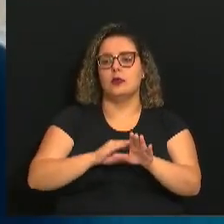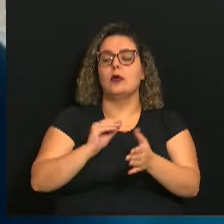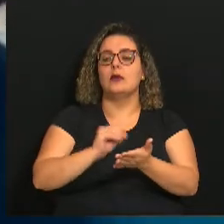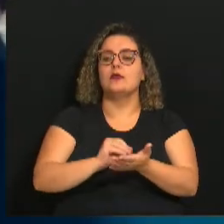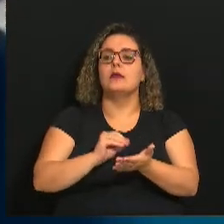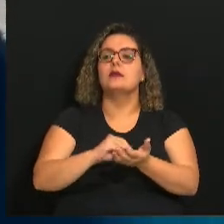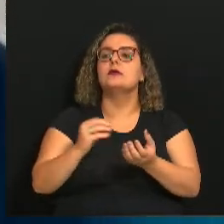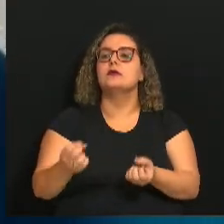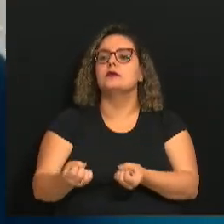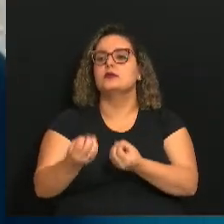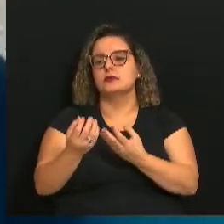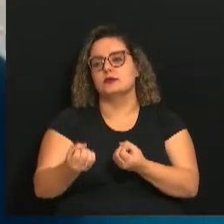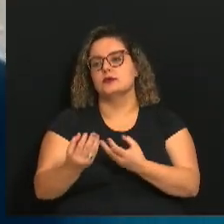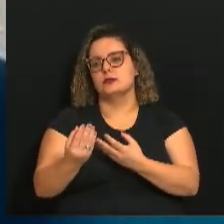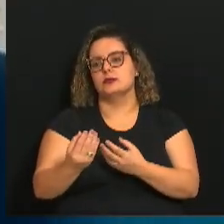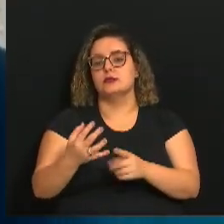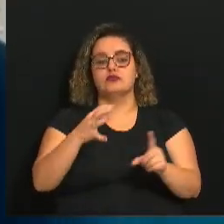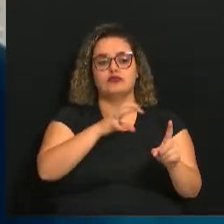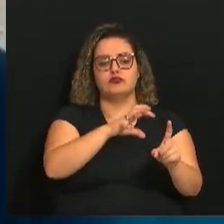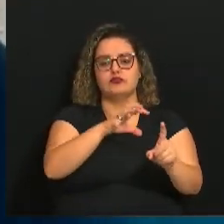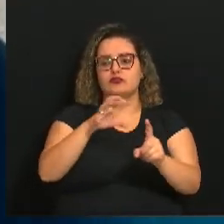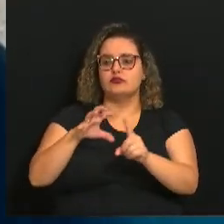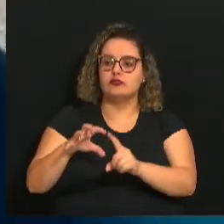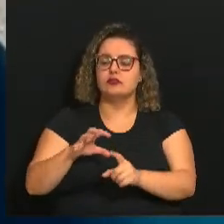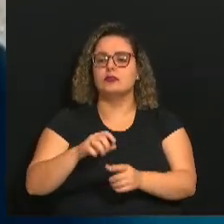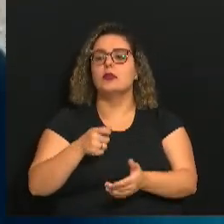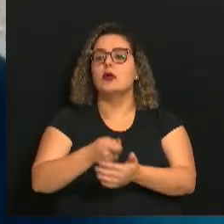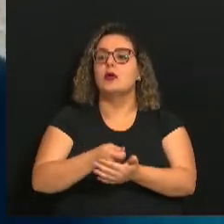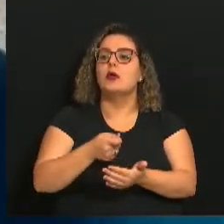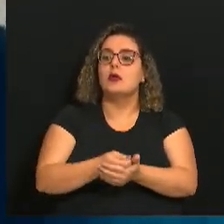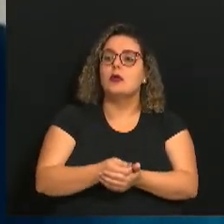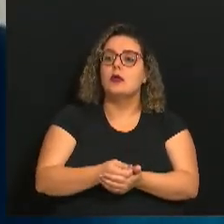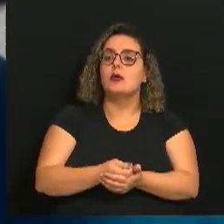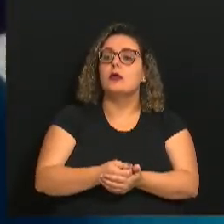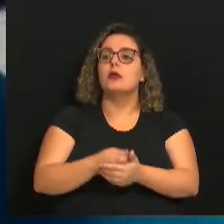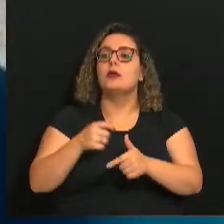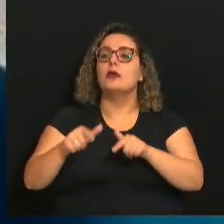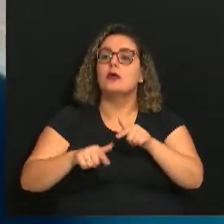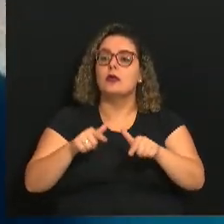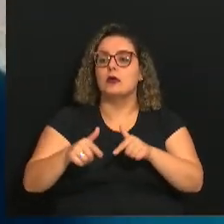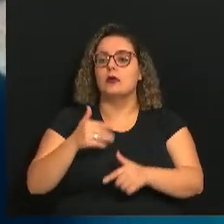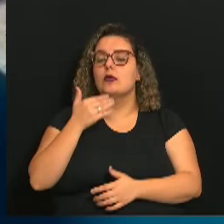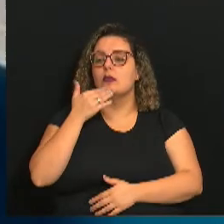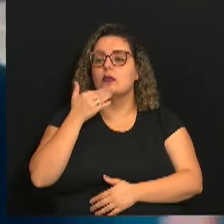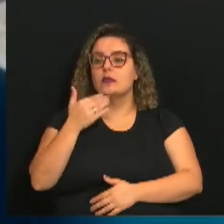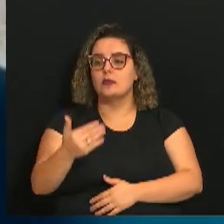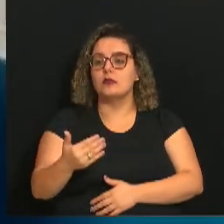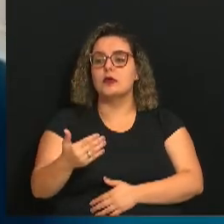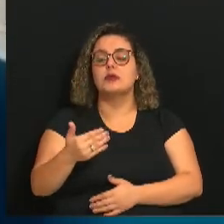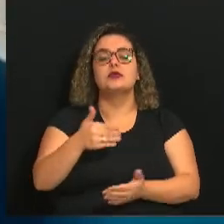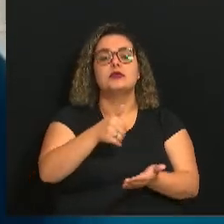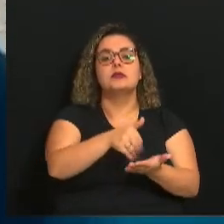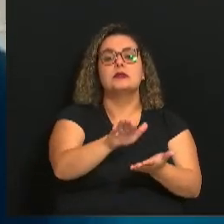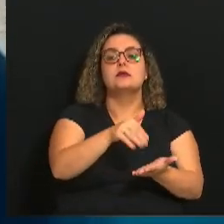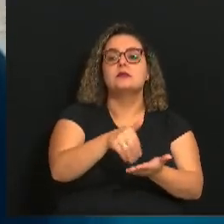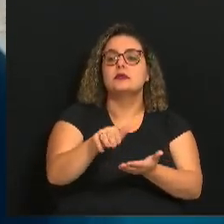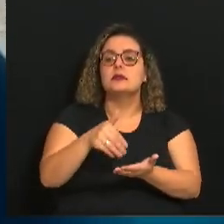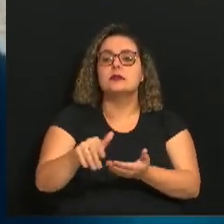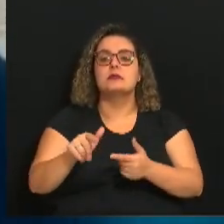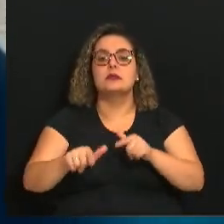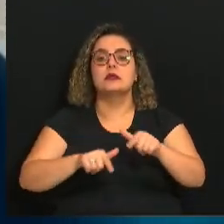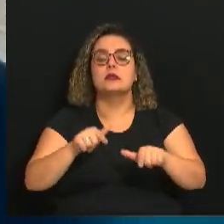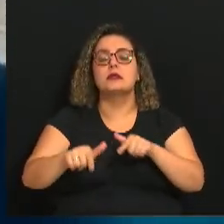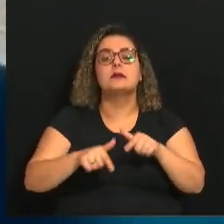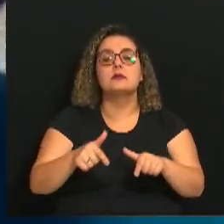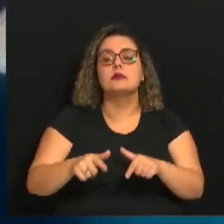para fazer terrorismo com os trabalhadores e obrigando com que esses trabalhadores pedissem as contas para essa empresa não ter que pagar